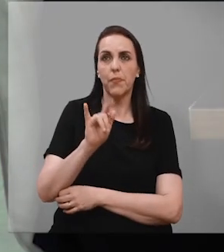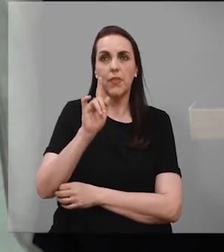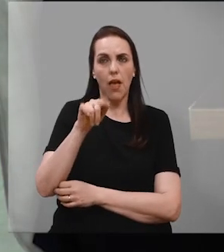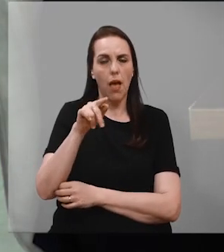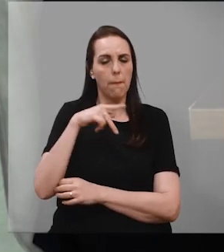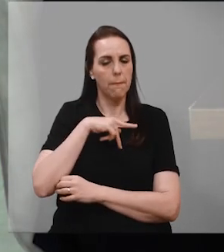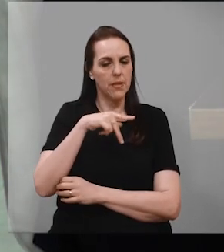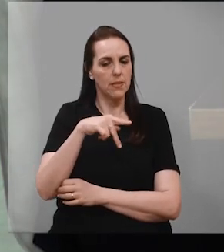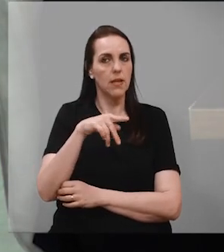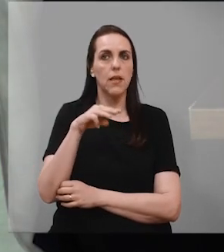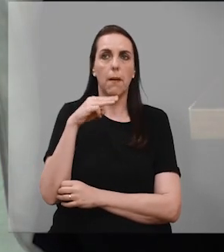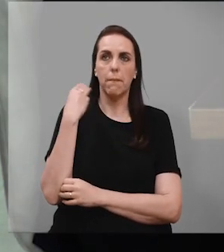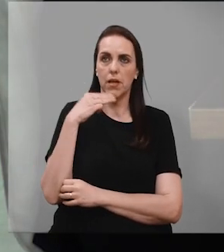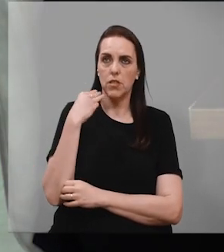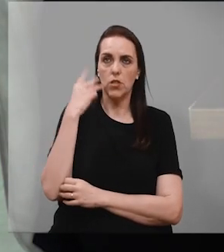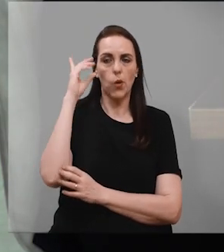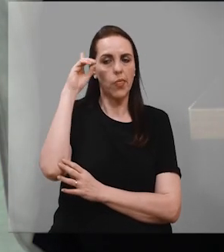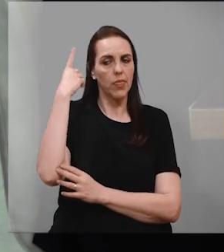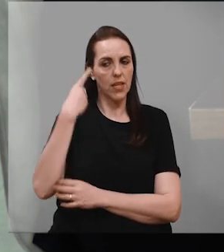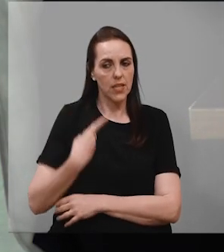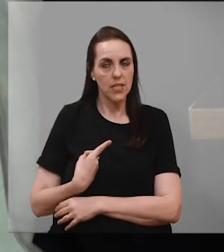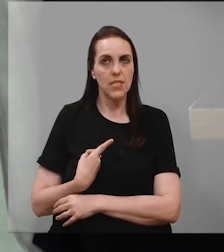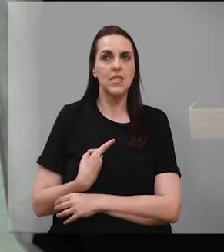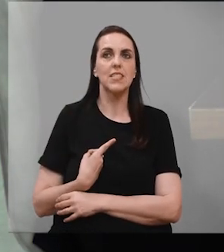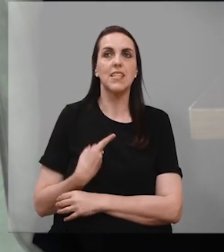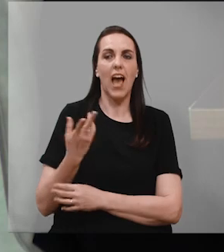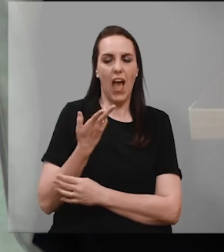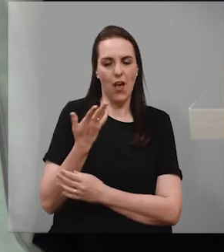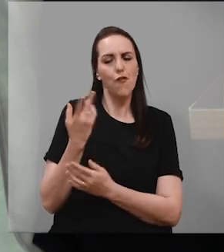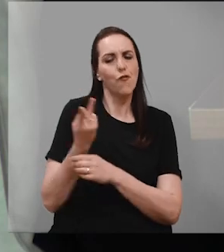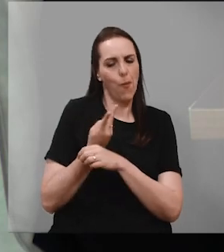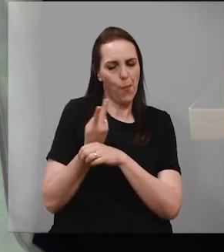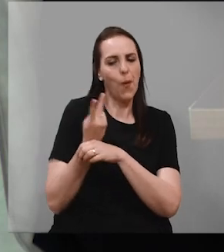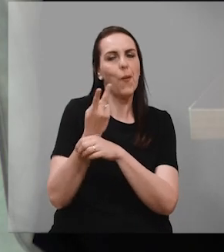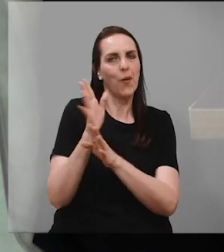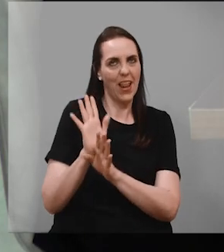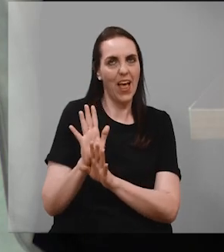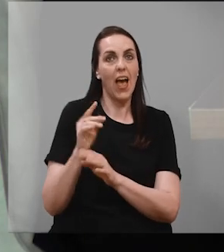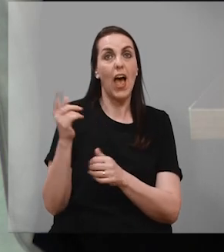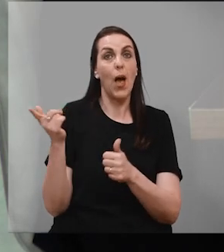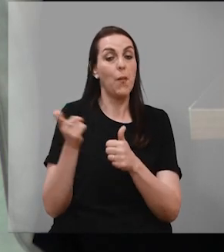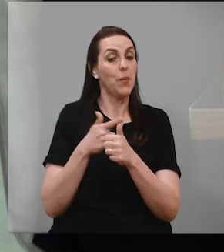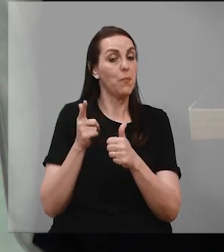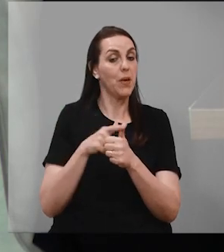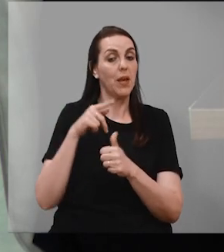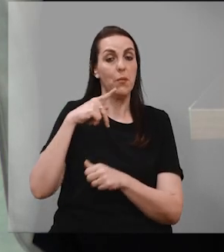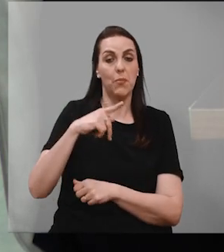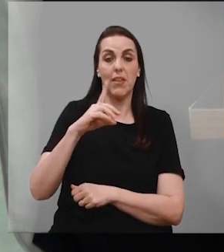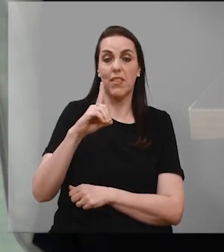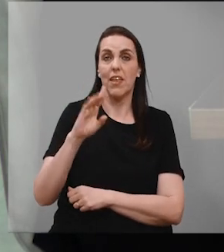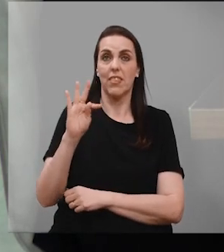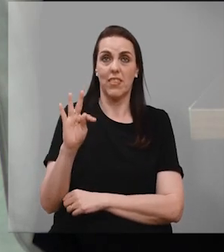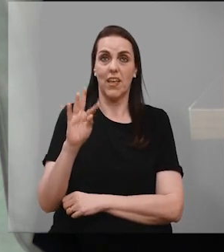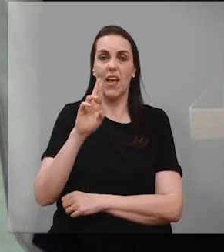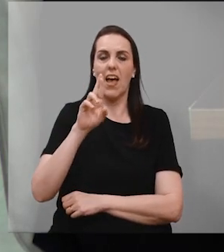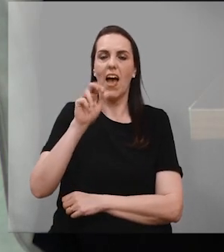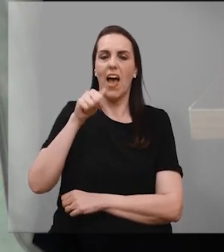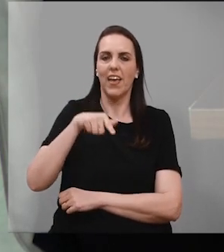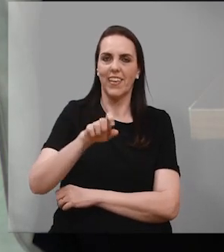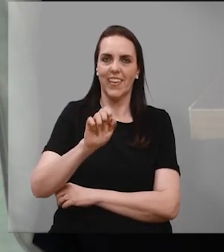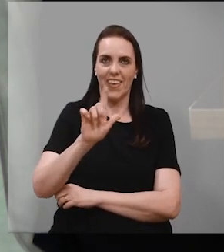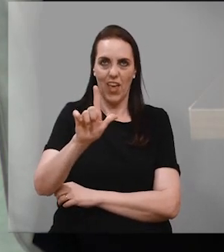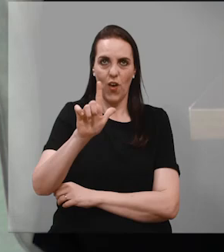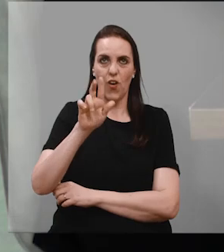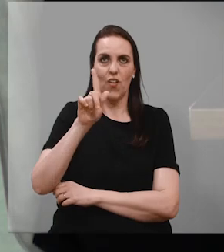sido presidente, a Marisol, a Denise. Agora eu vou procurar depois quem que é. A primeira é a do PDT, que é a Raquel